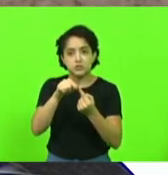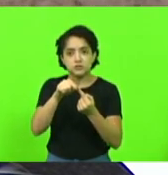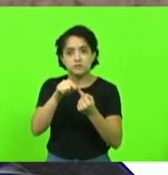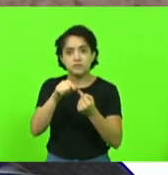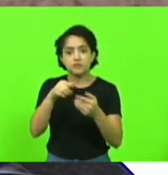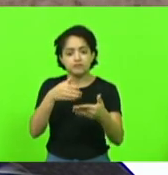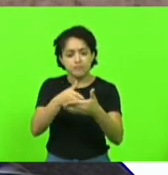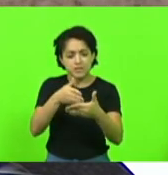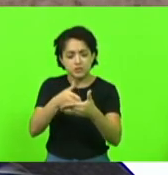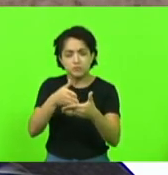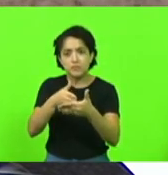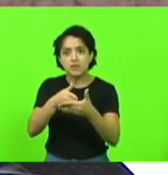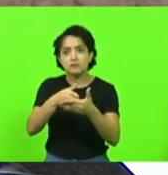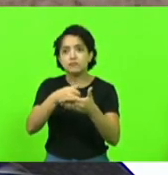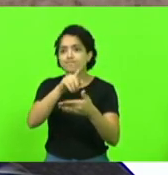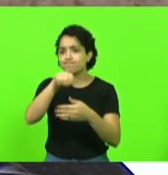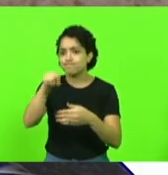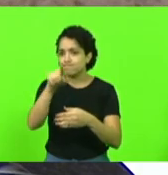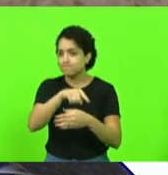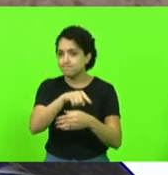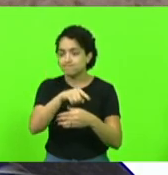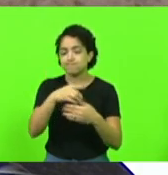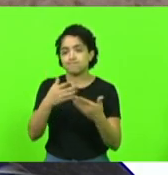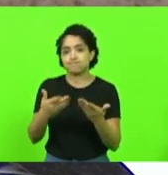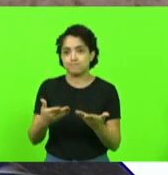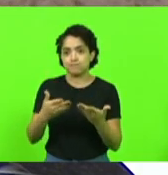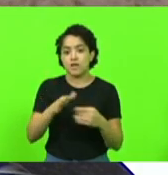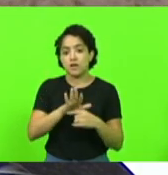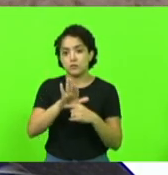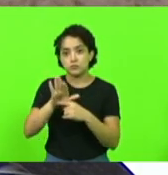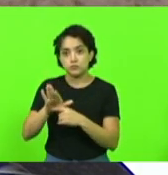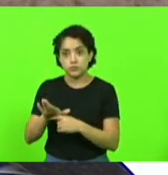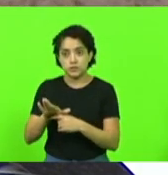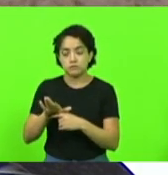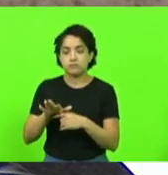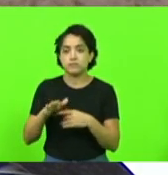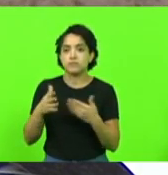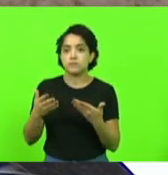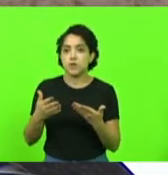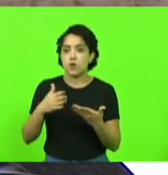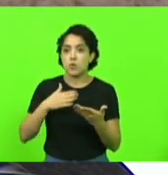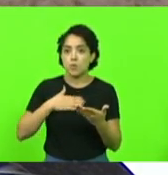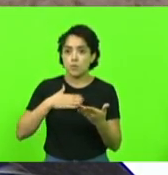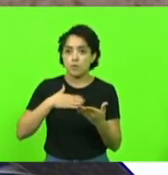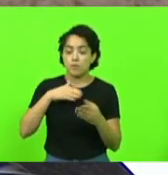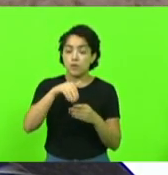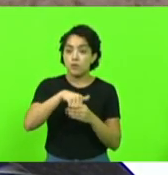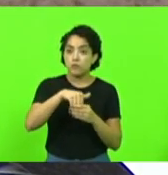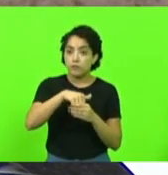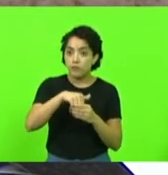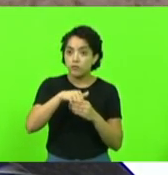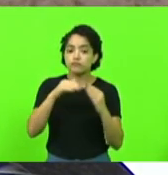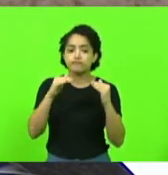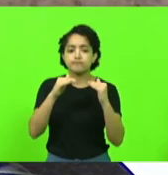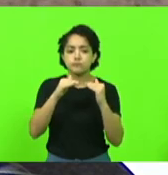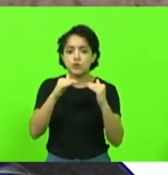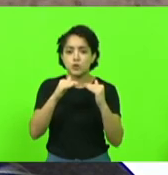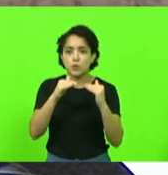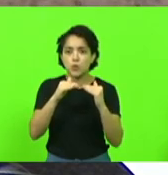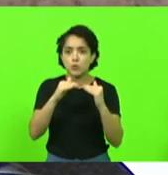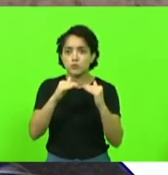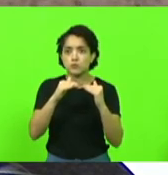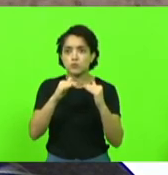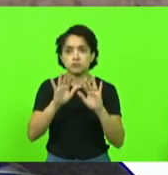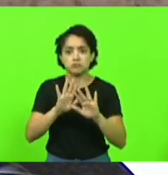que impede brasileiros de alcançar a sua prosperidade. Por isso, meu voto será de acordo com essa concepção, de forma